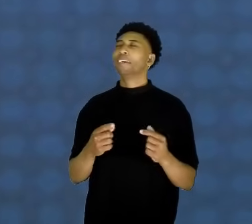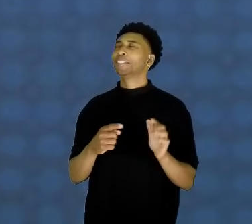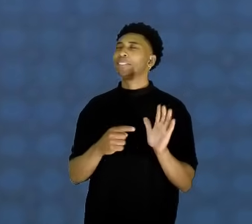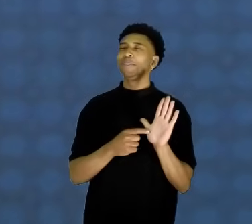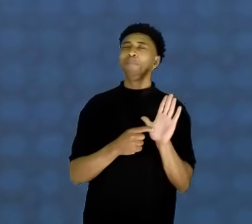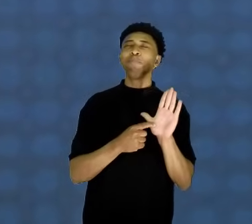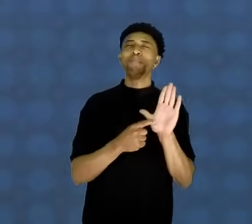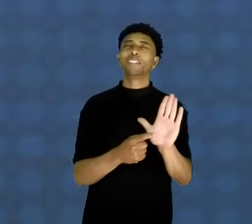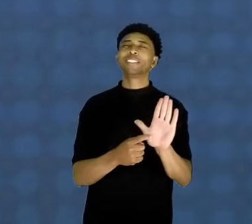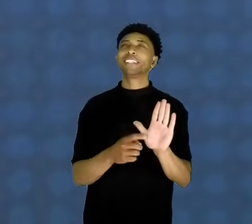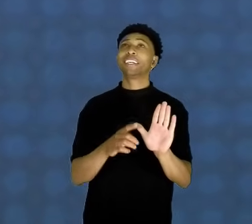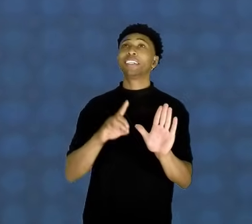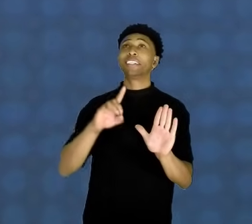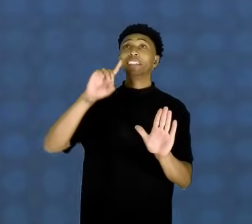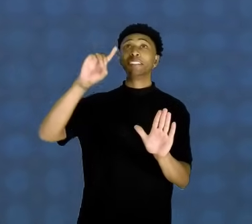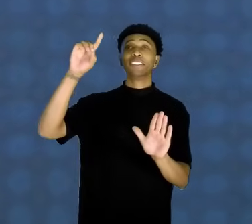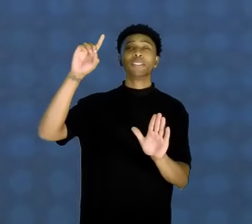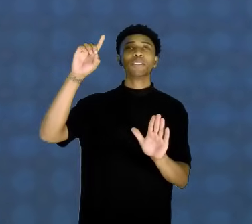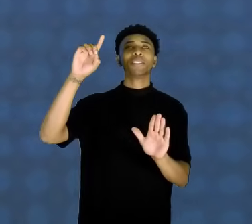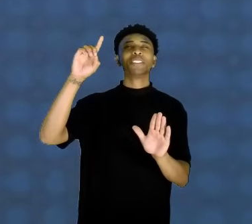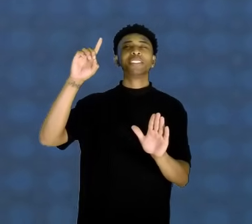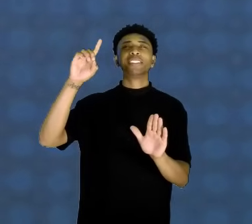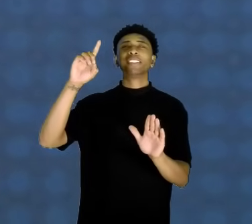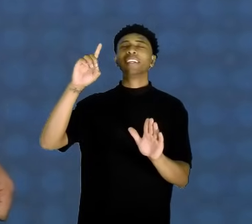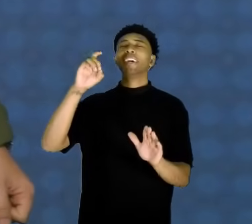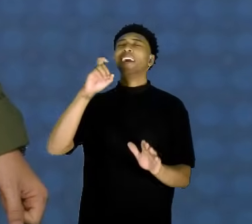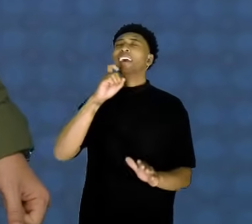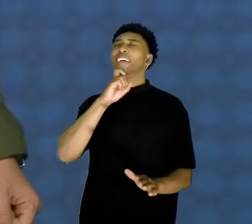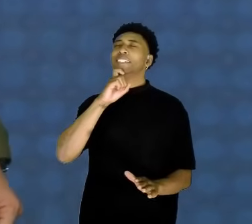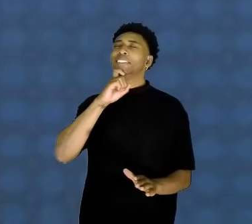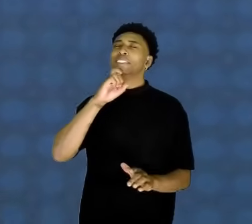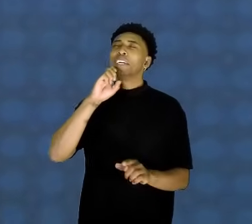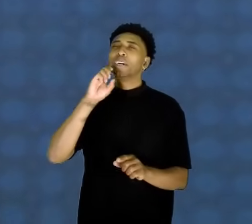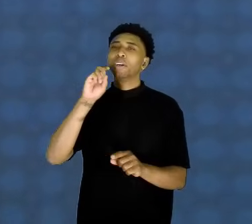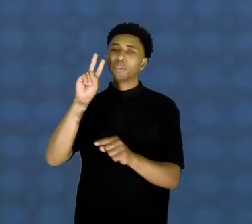dele, mesmo quando os homens te ignoram, te desprezam.